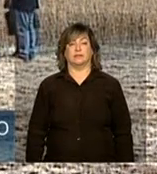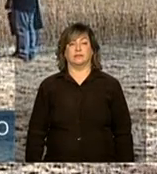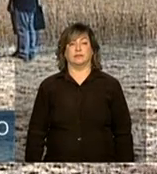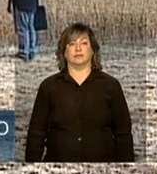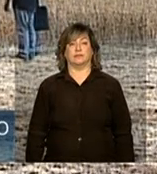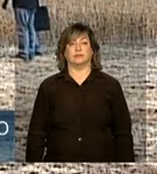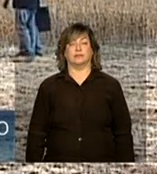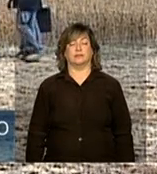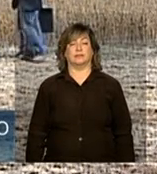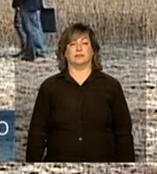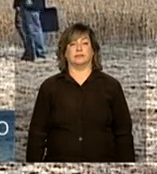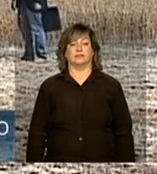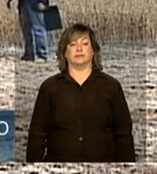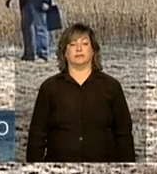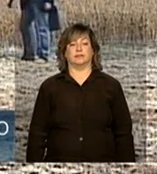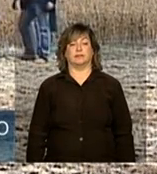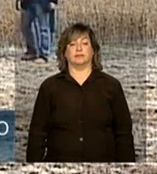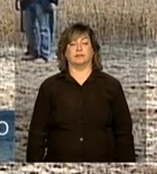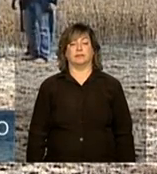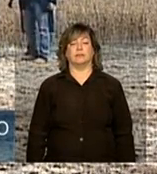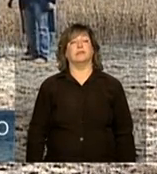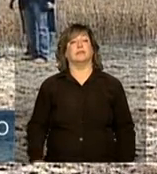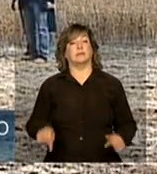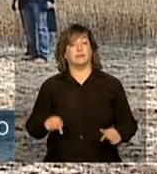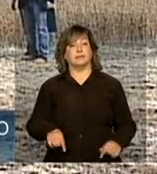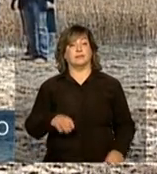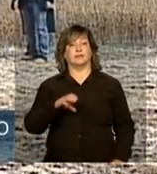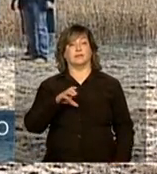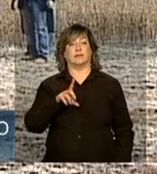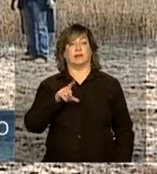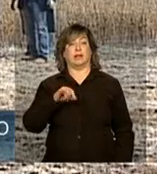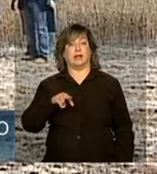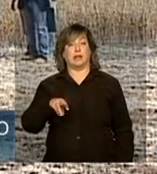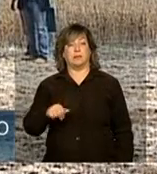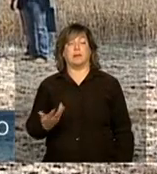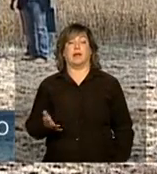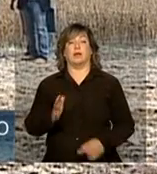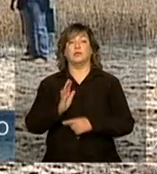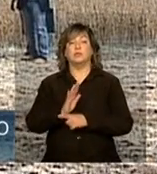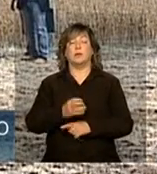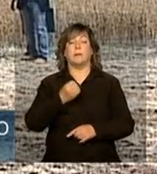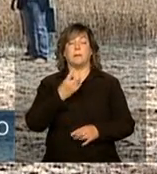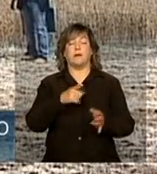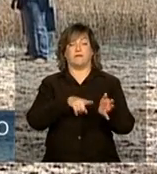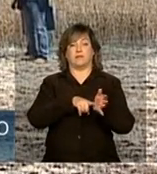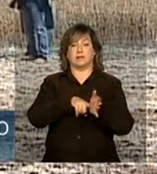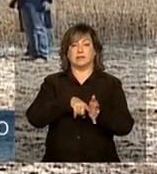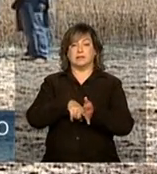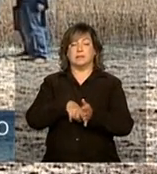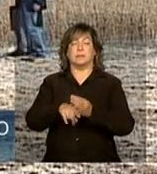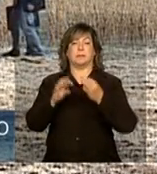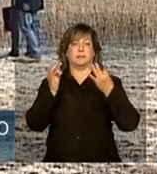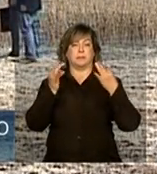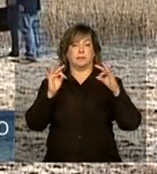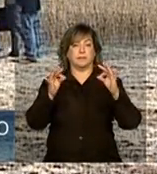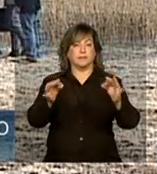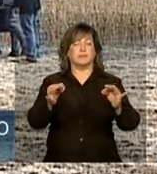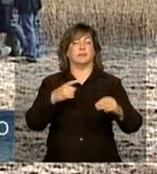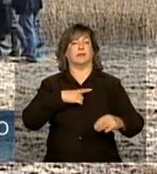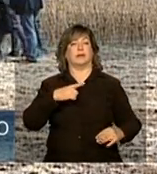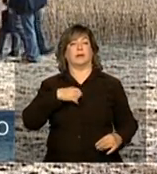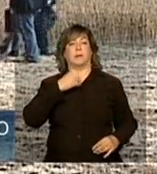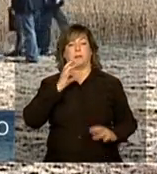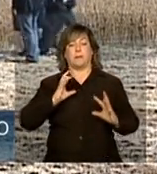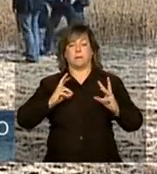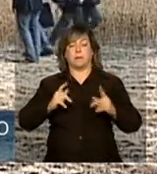Brasil então o clima e também investimentos em pesquisa em tecnologia em maquinário estão favorecendo